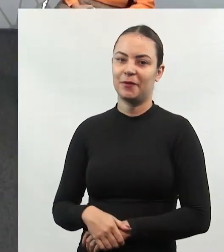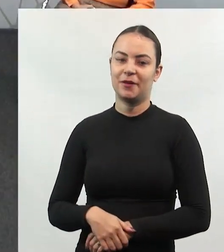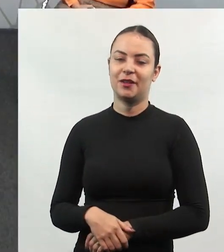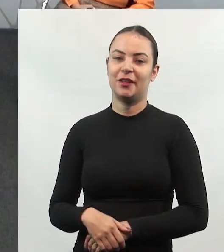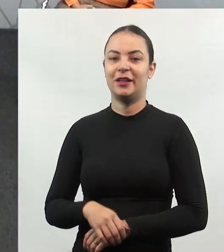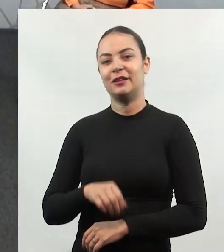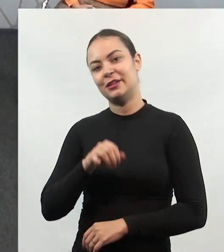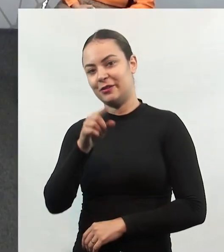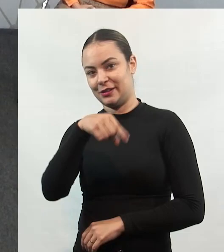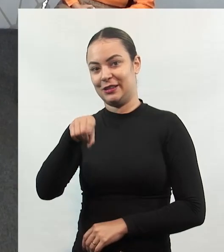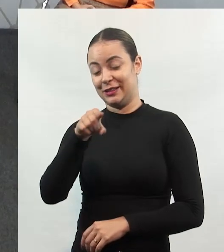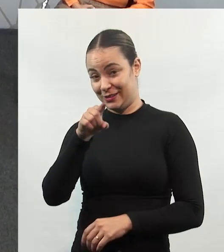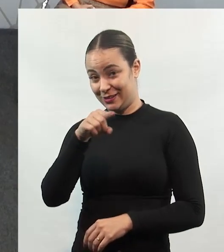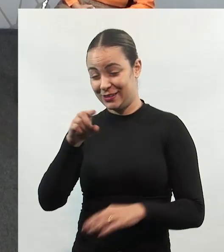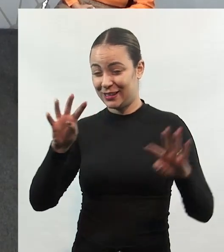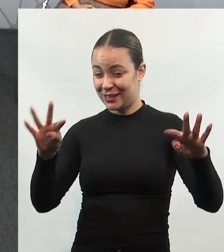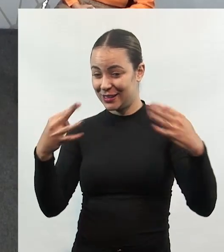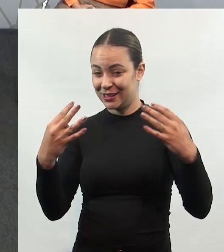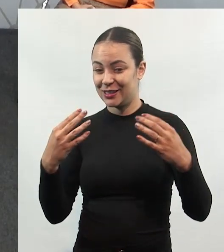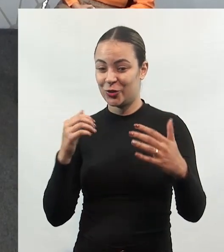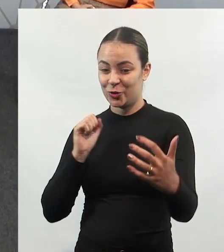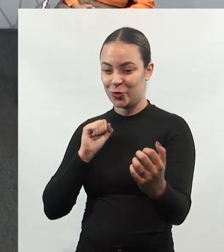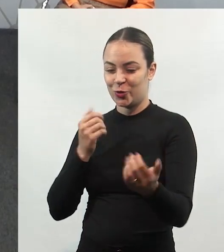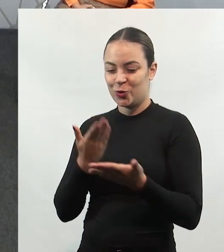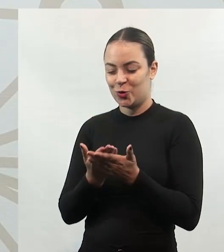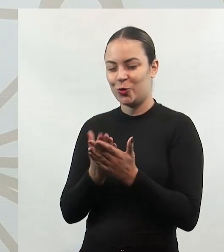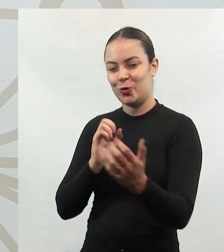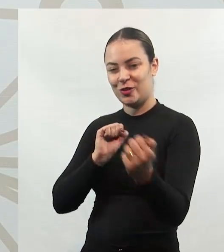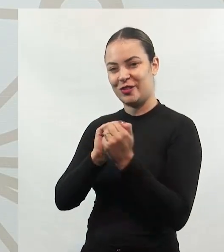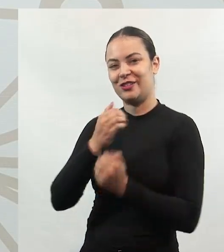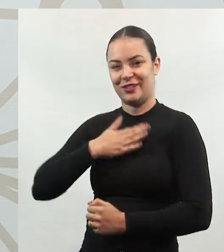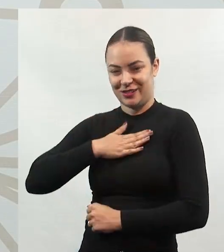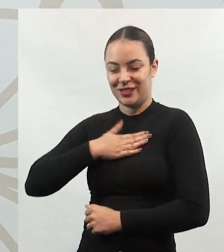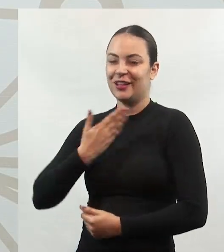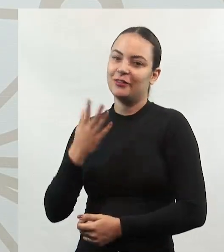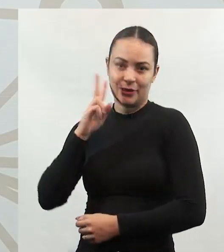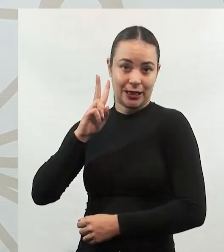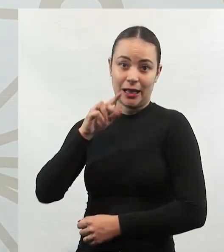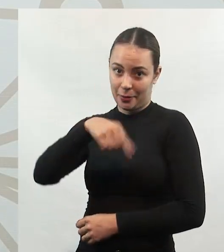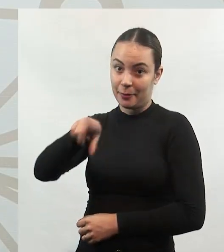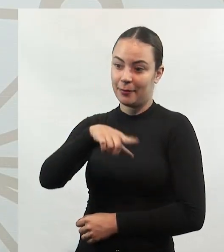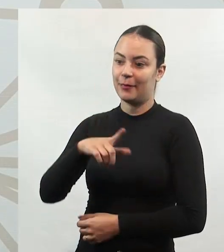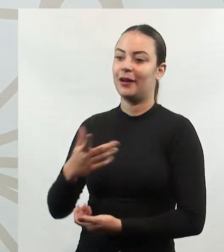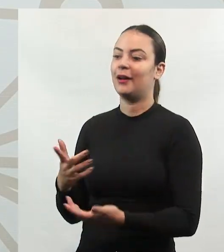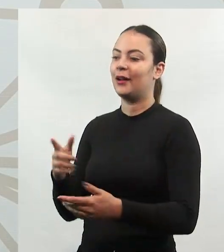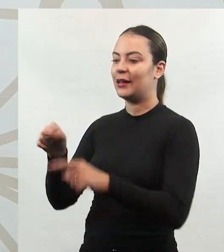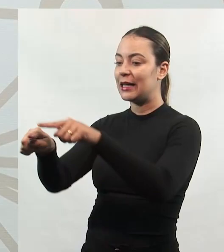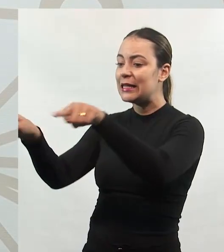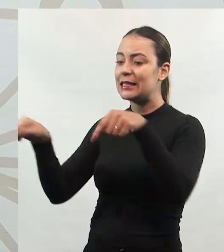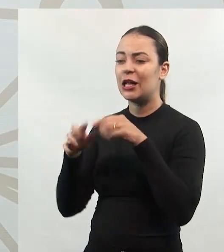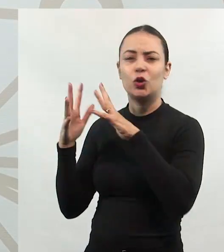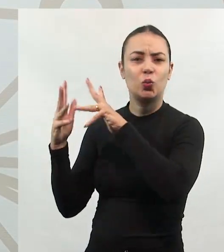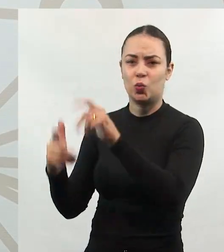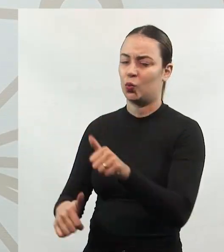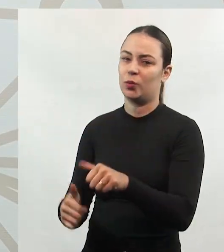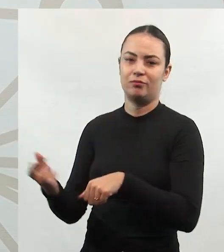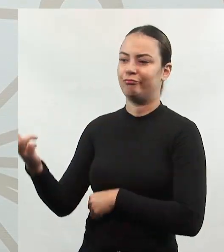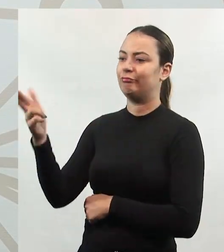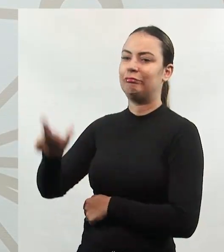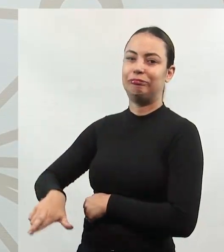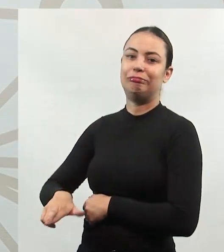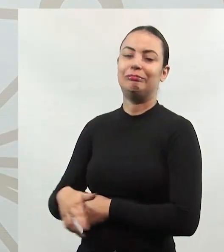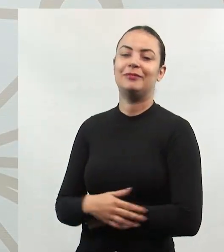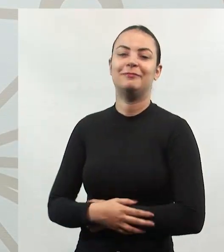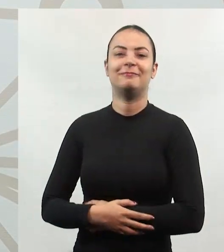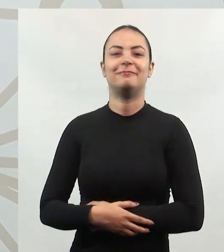até 2 encontros por ano. E a Aida, a Gigliane, a